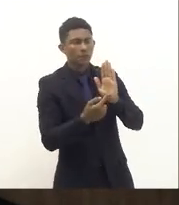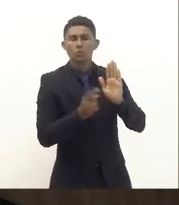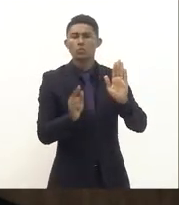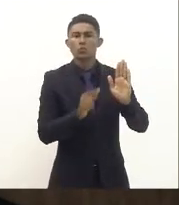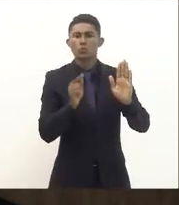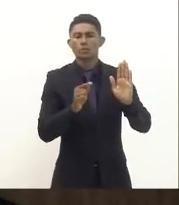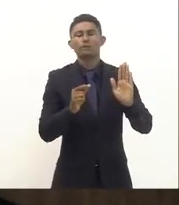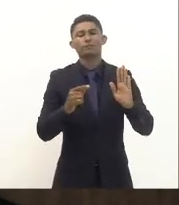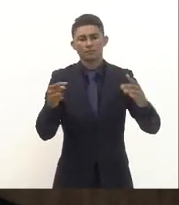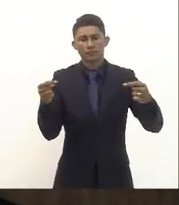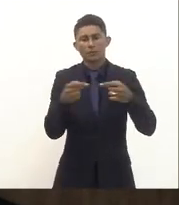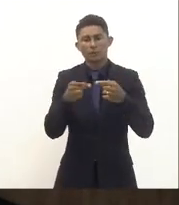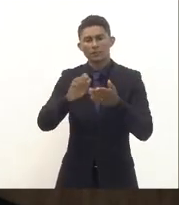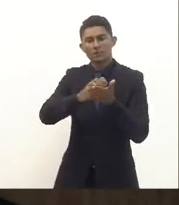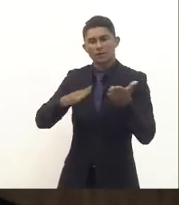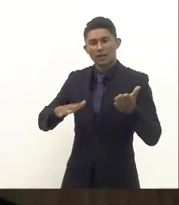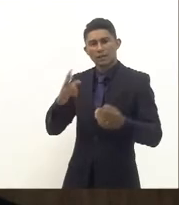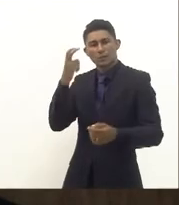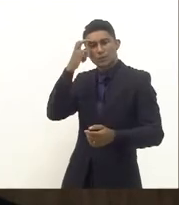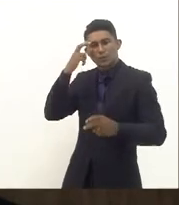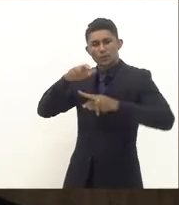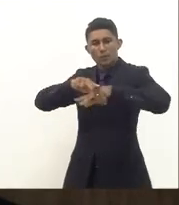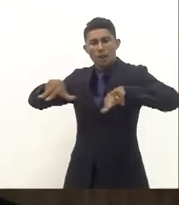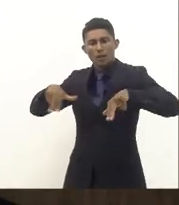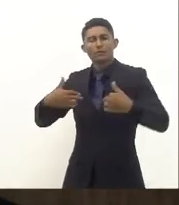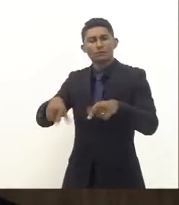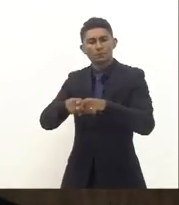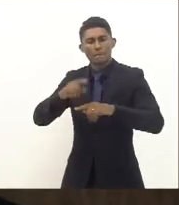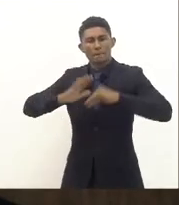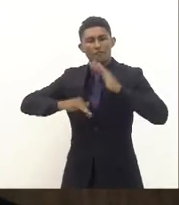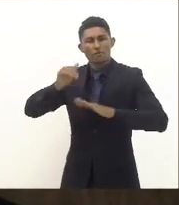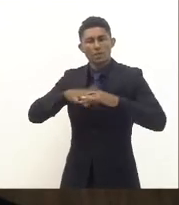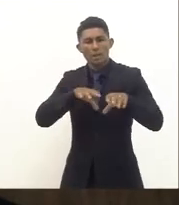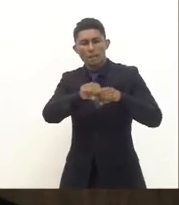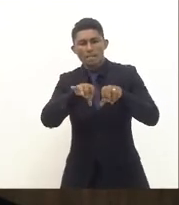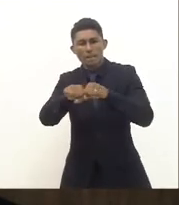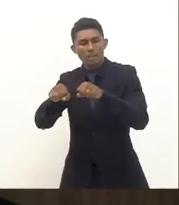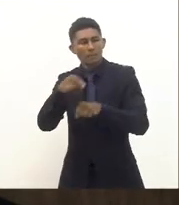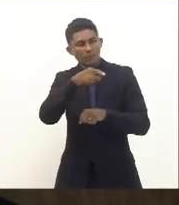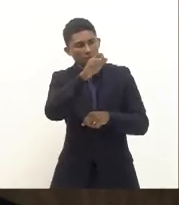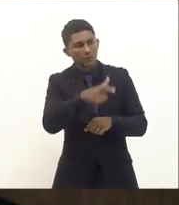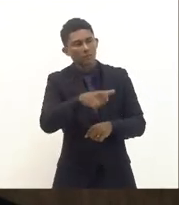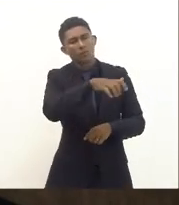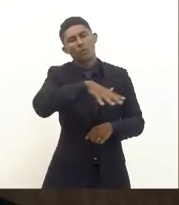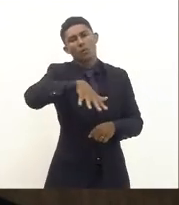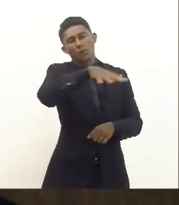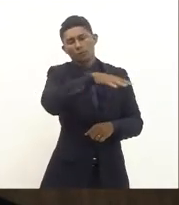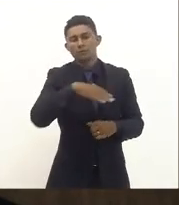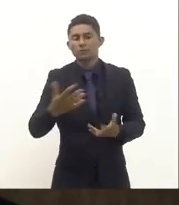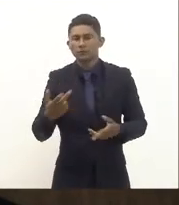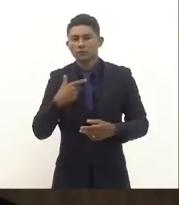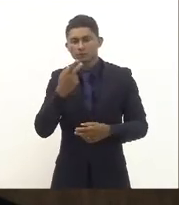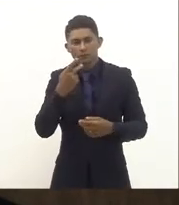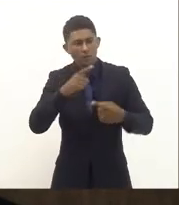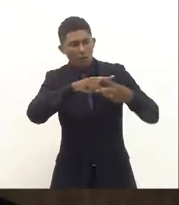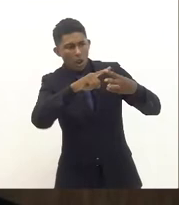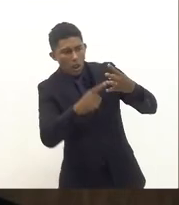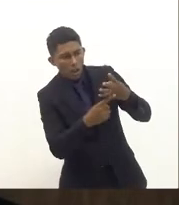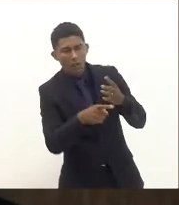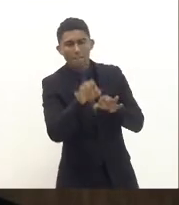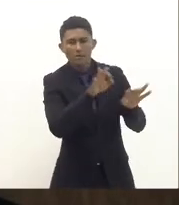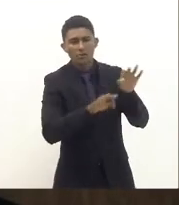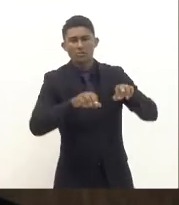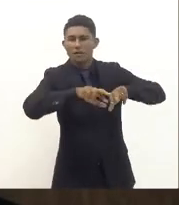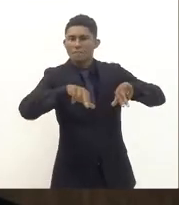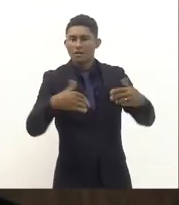envolve atividades culturais de formação profissional naquela naquela localidade quero portanto resgatar essas agendas